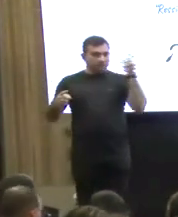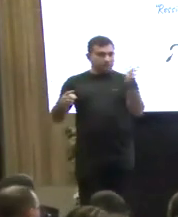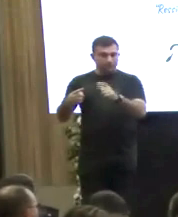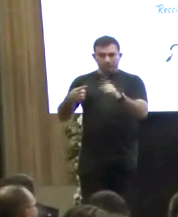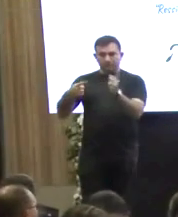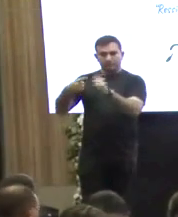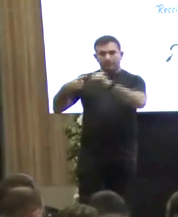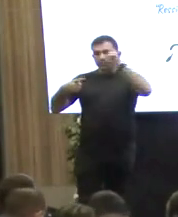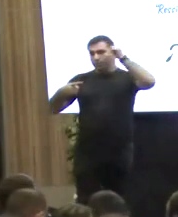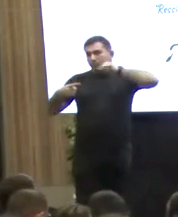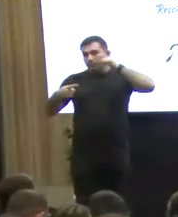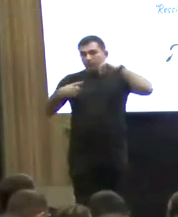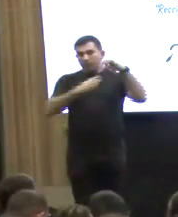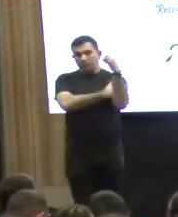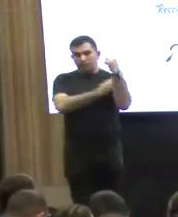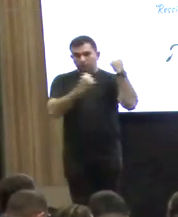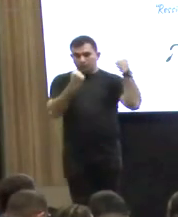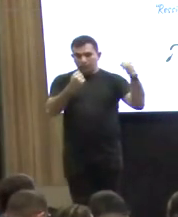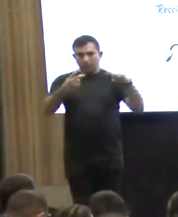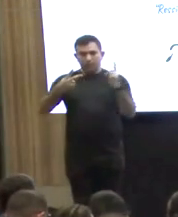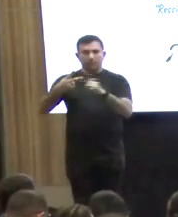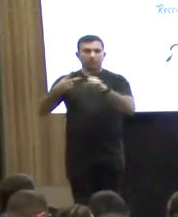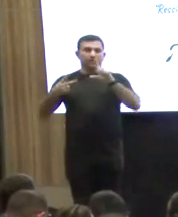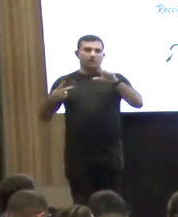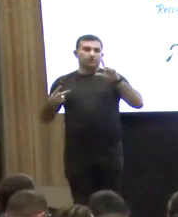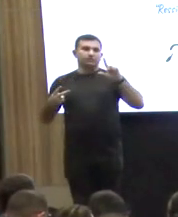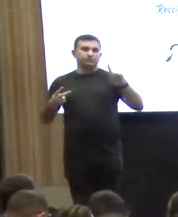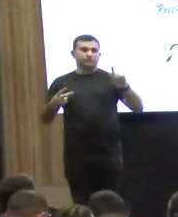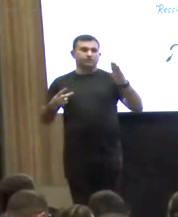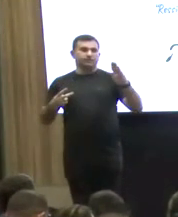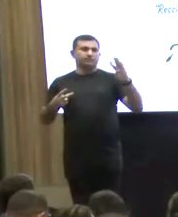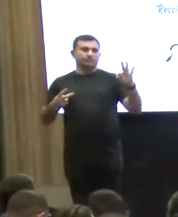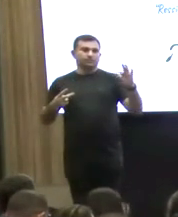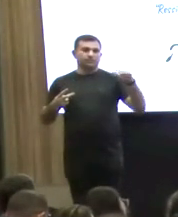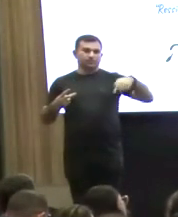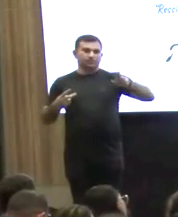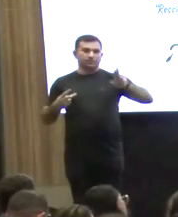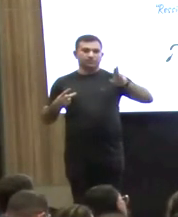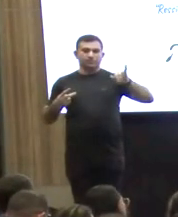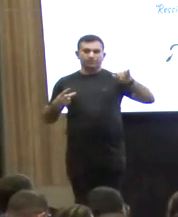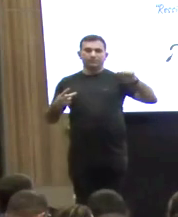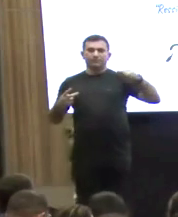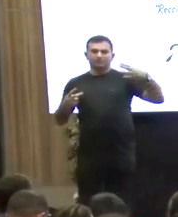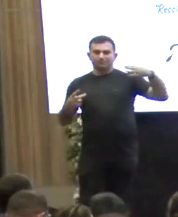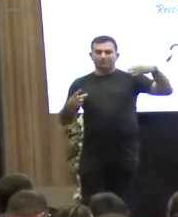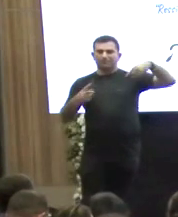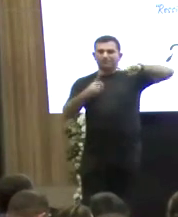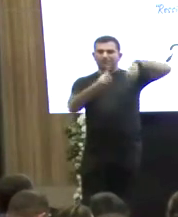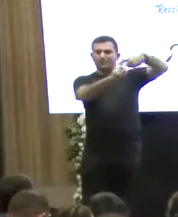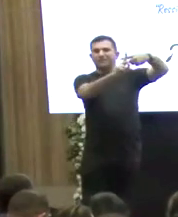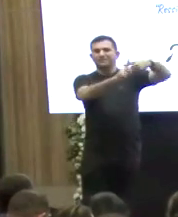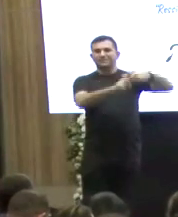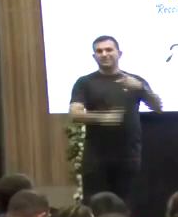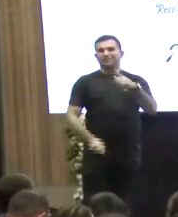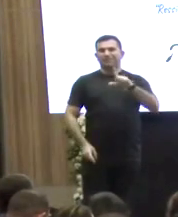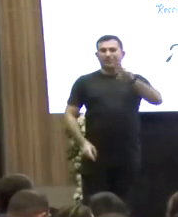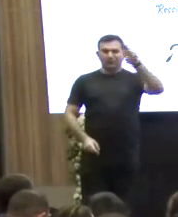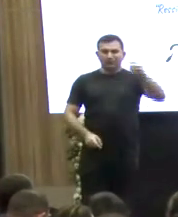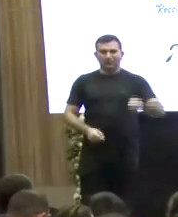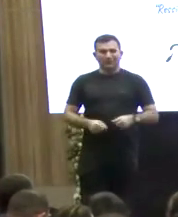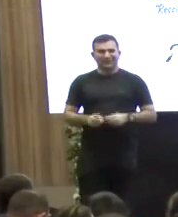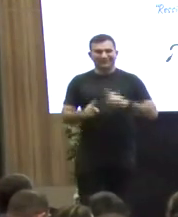movimento feminista, é o movimento LGBTQIA+, é o movimento negro. Outros também. Mas eu digo principalmente esses porque